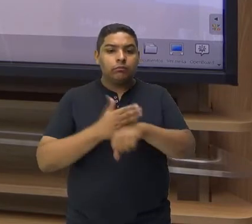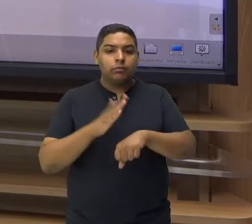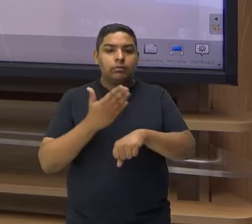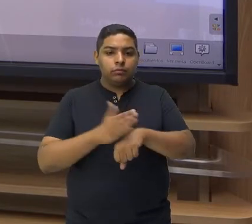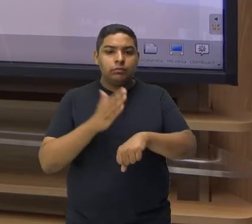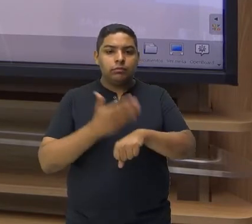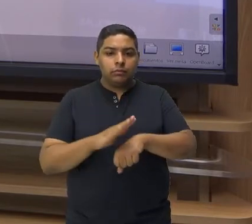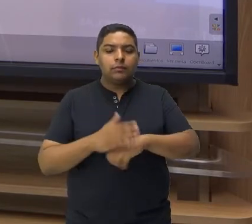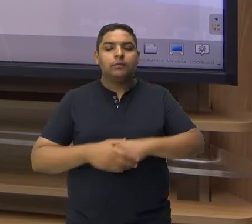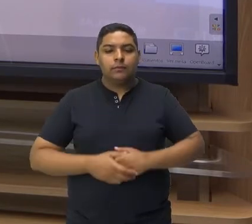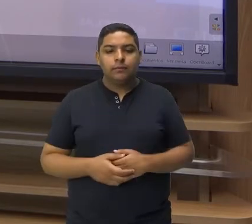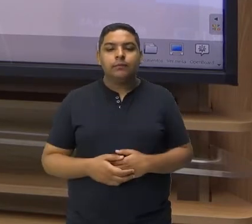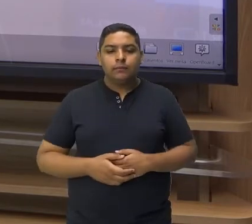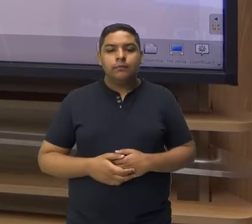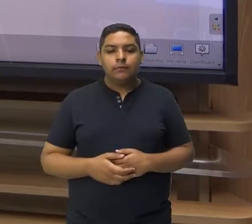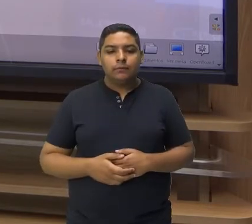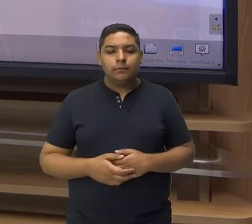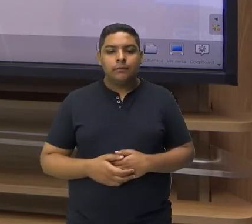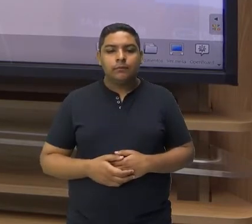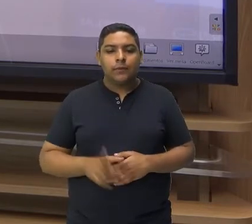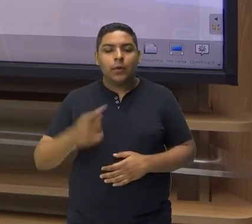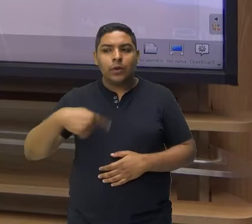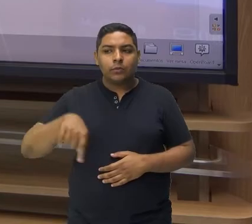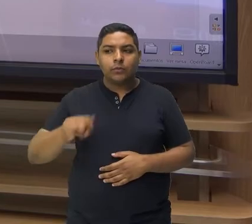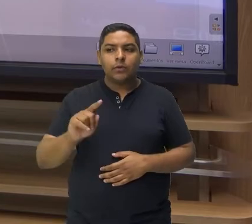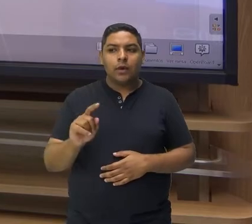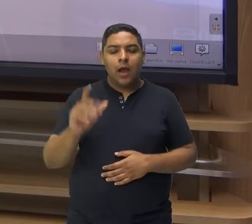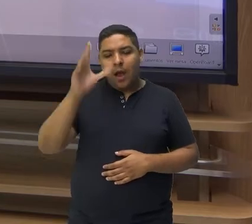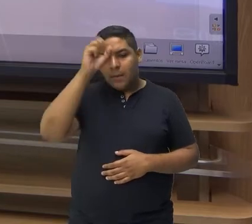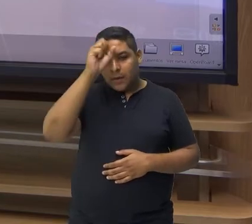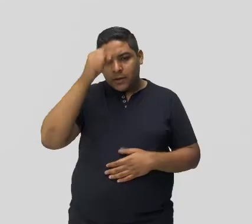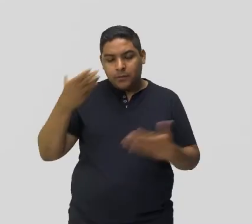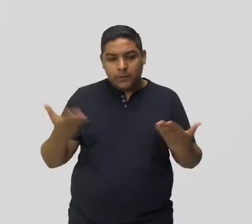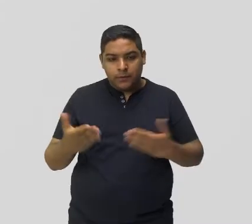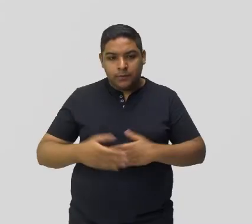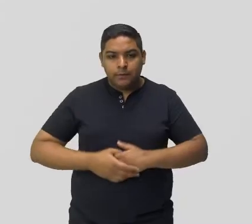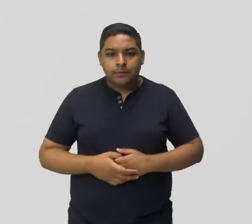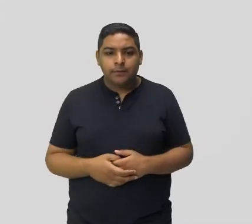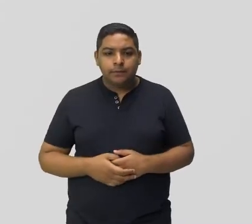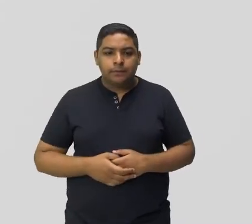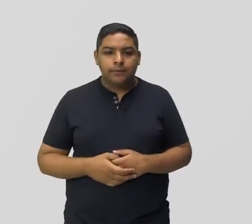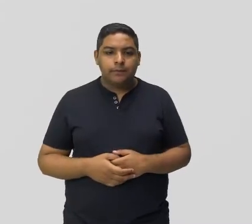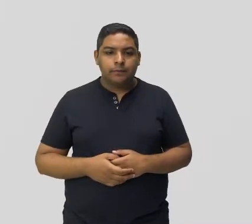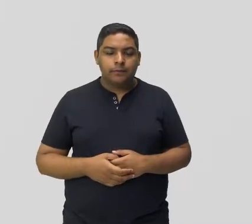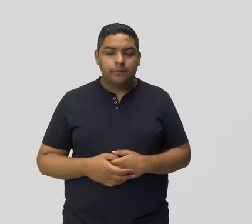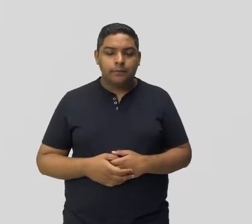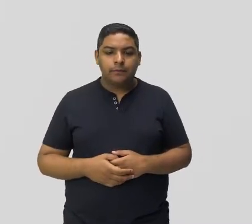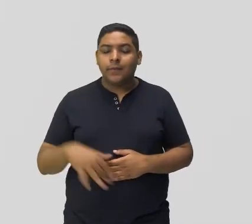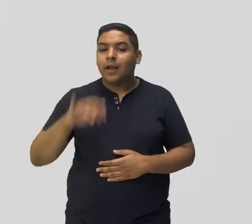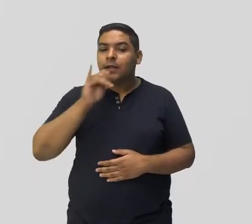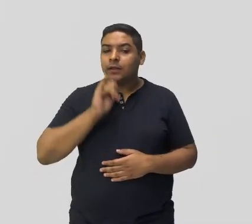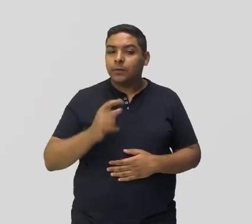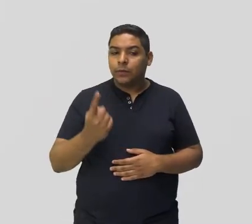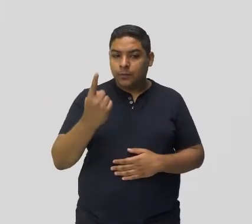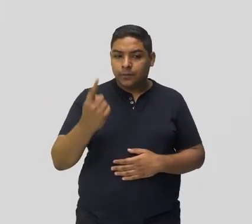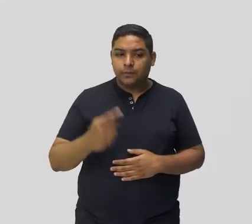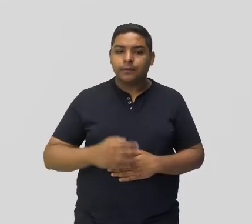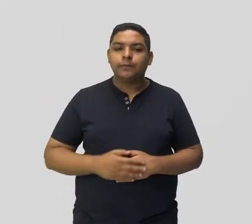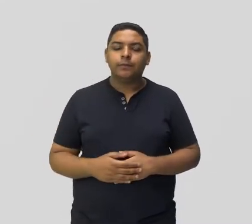aplicar um pouquinho aí o que nós aprendemos agora. Vamos para o nosso primeiro exemplo. Olha só, exemplo